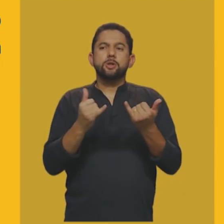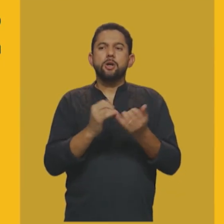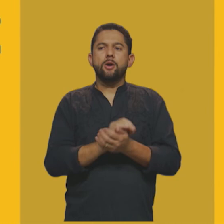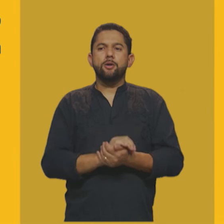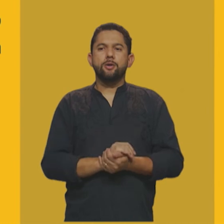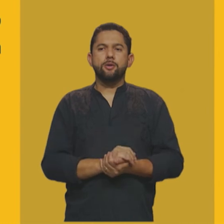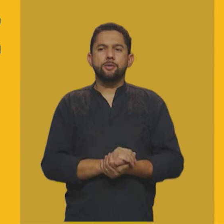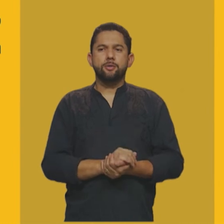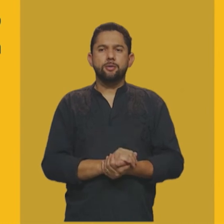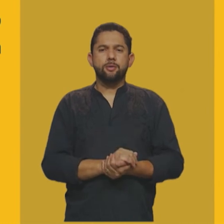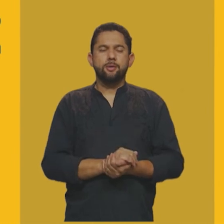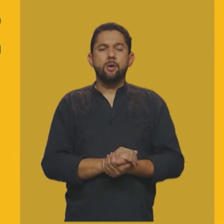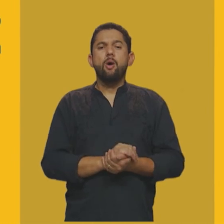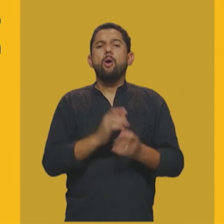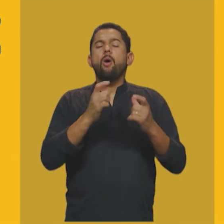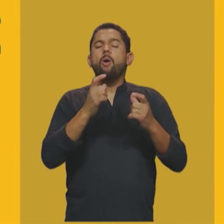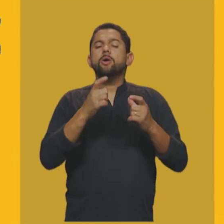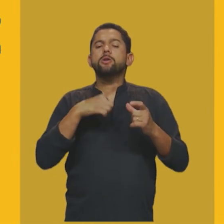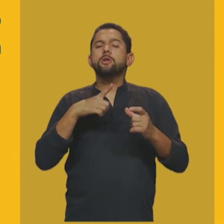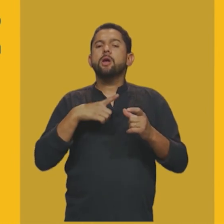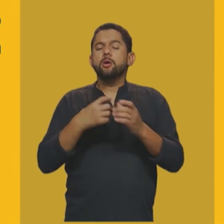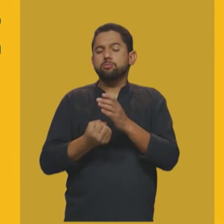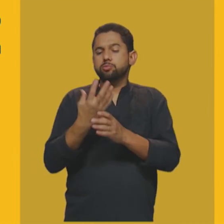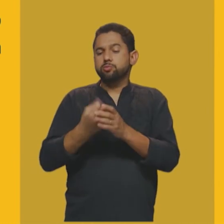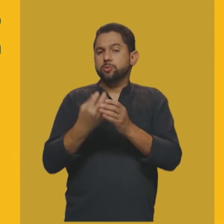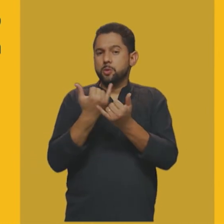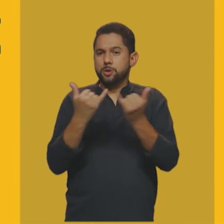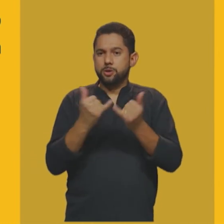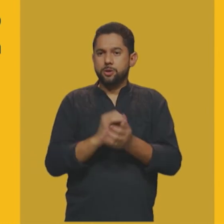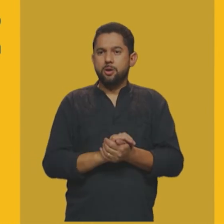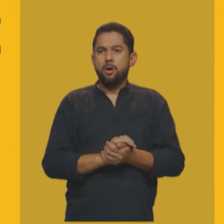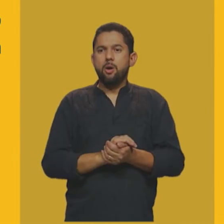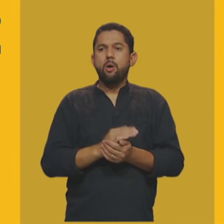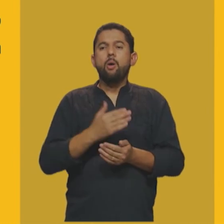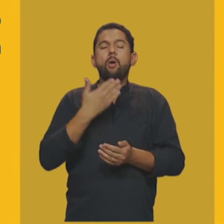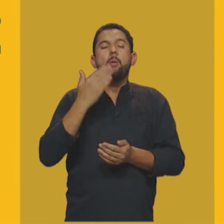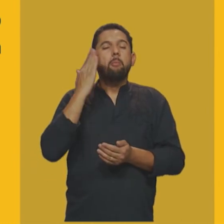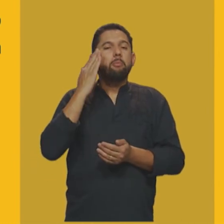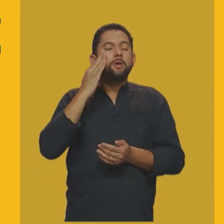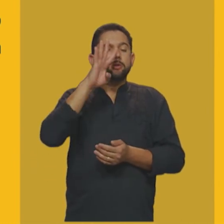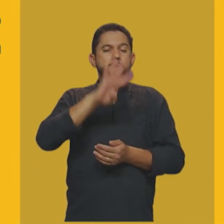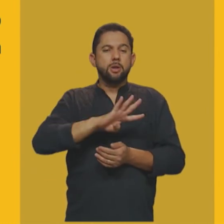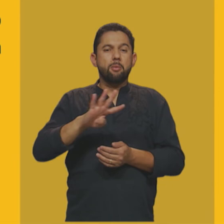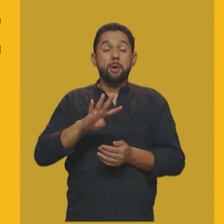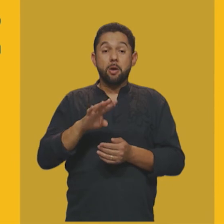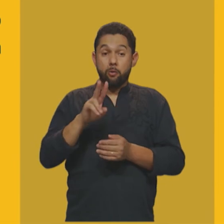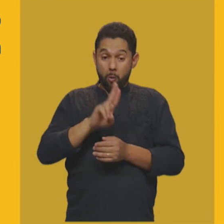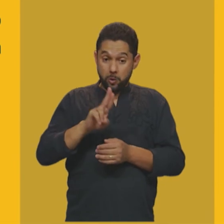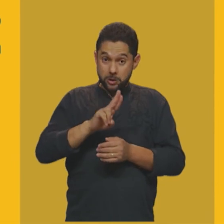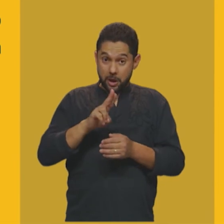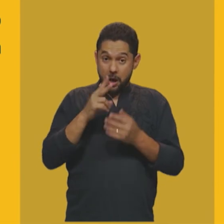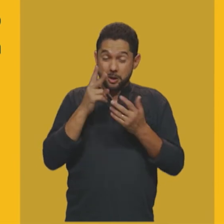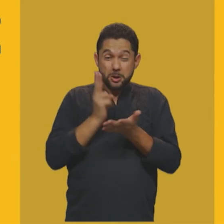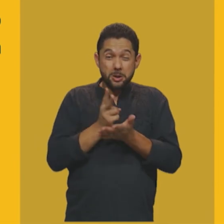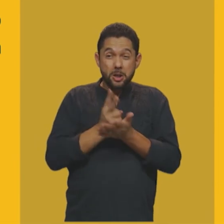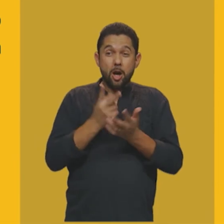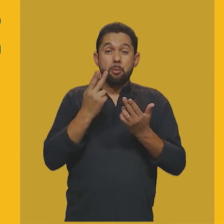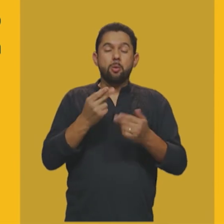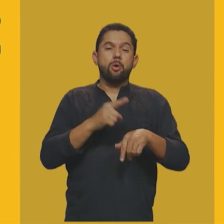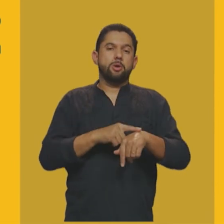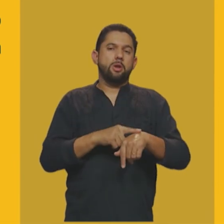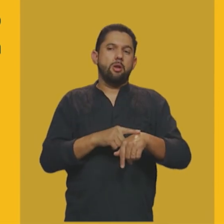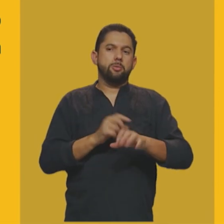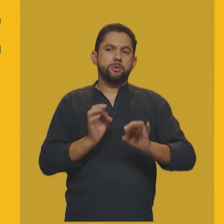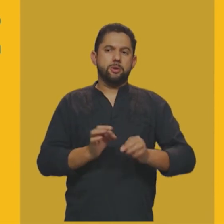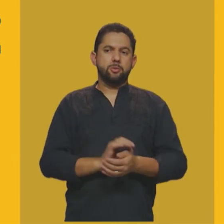na situação em que apenas os aparelhos que constam na tabela abaixo fossem utilizados diariamente da mesma forma. A tabela fornece a